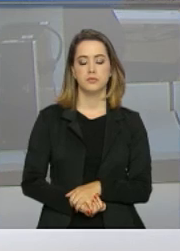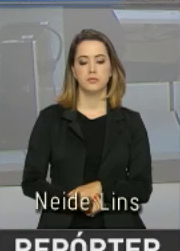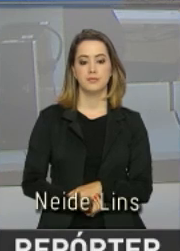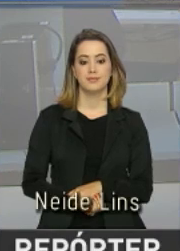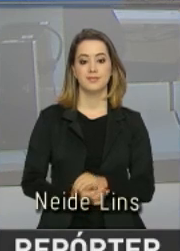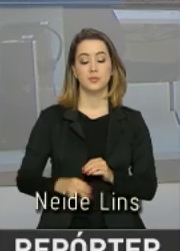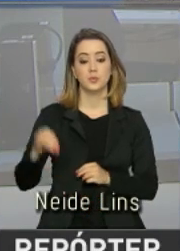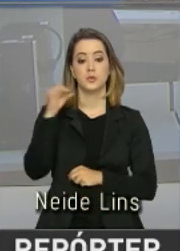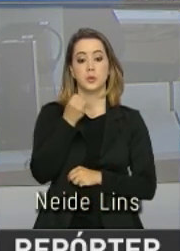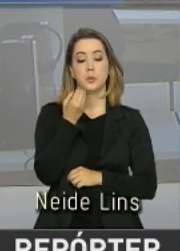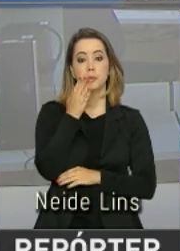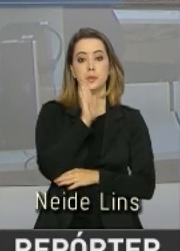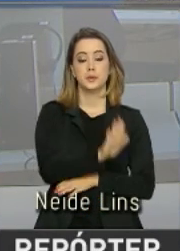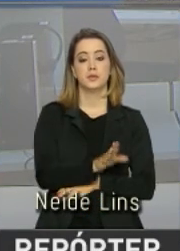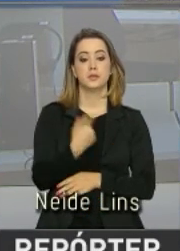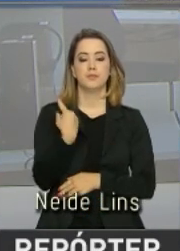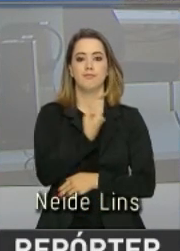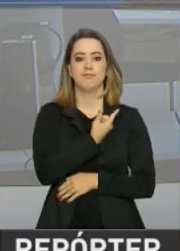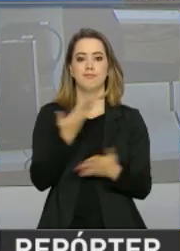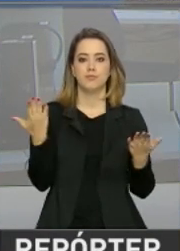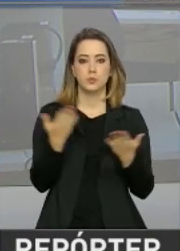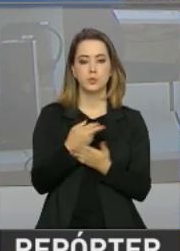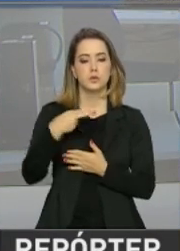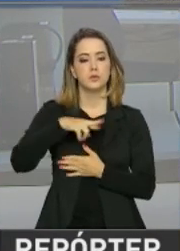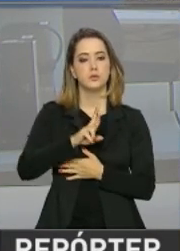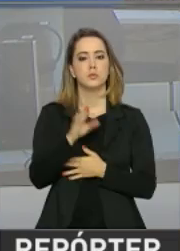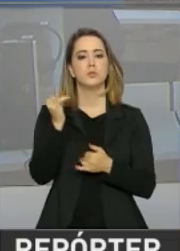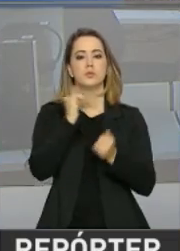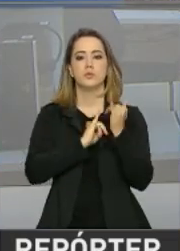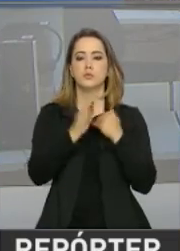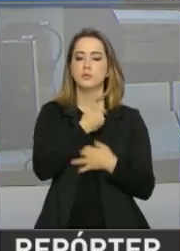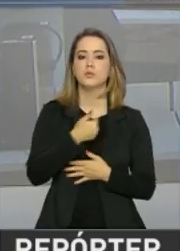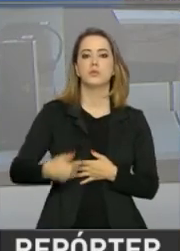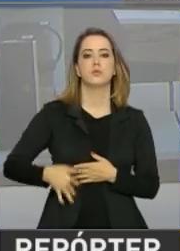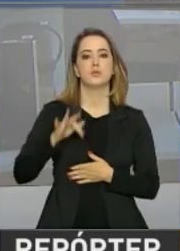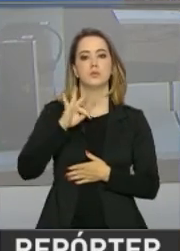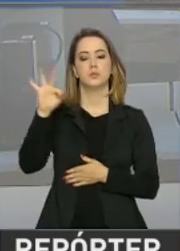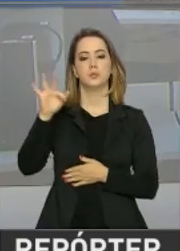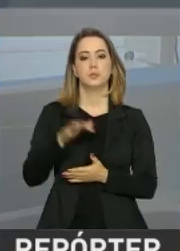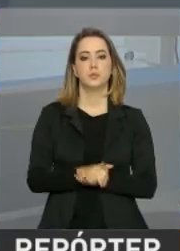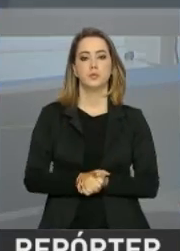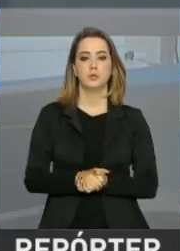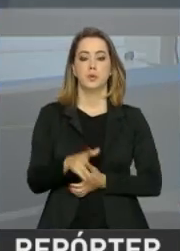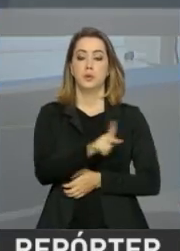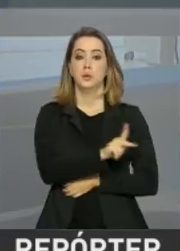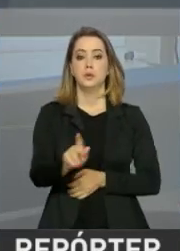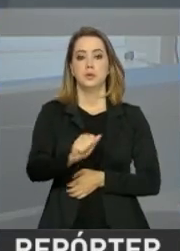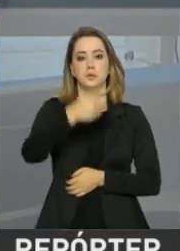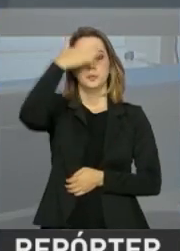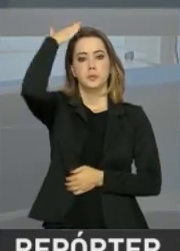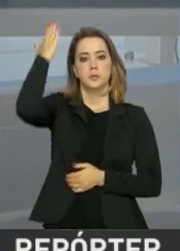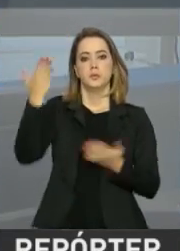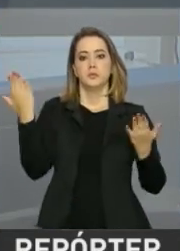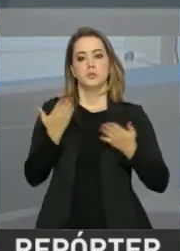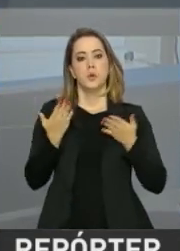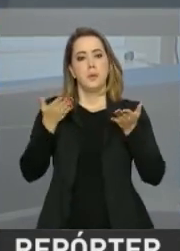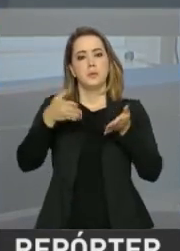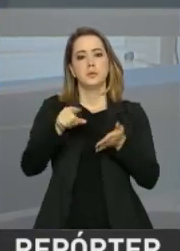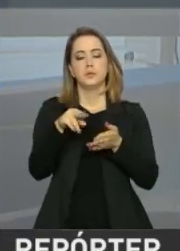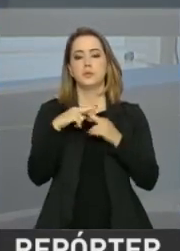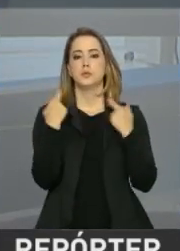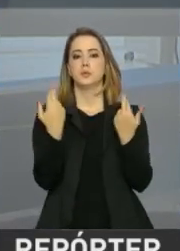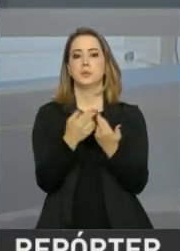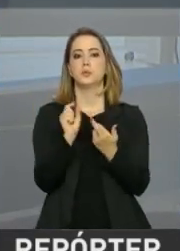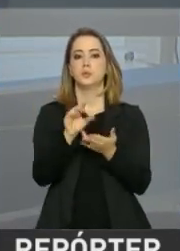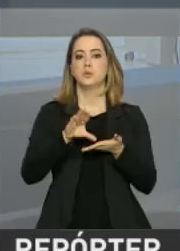olá boa tarde estamos de volta com o repórter nbr notícias do governo federal o presidente michel temer participou há pouco da